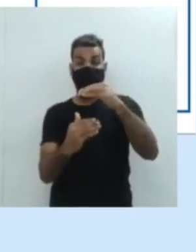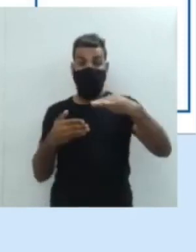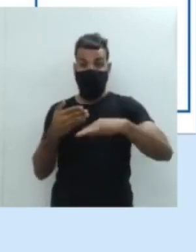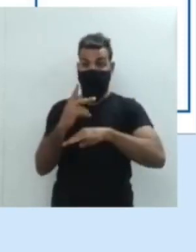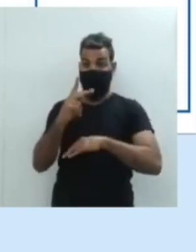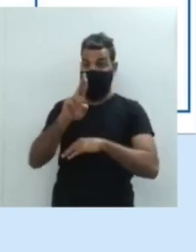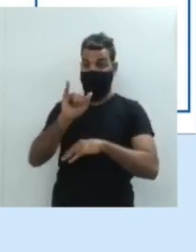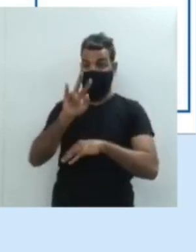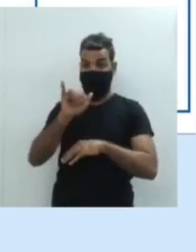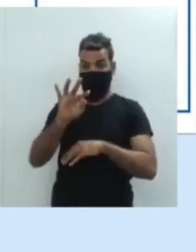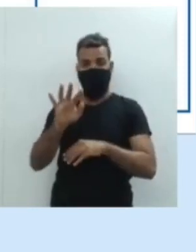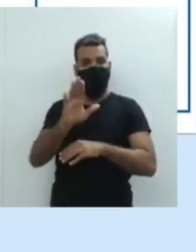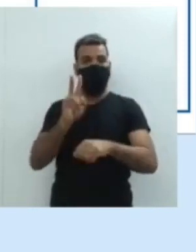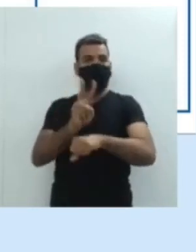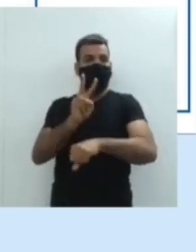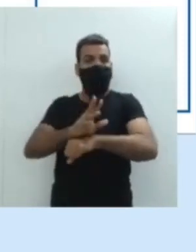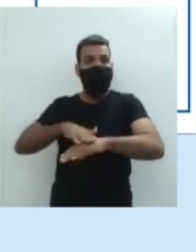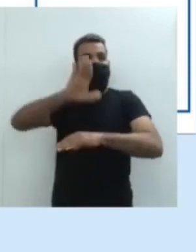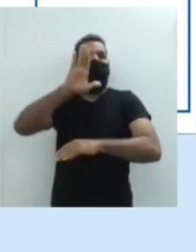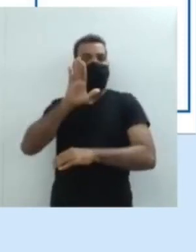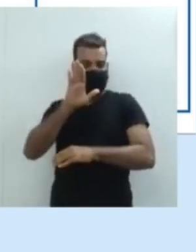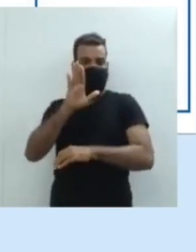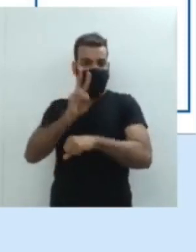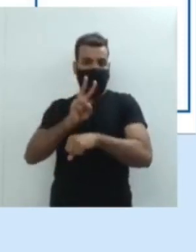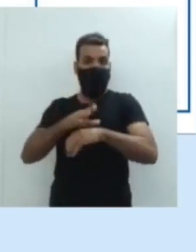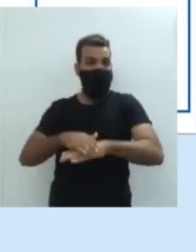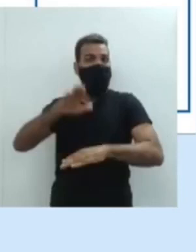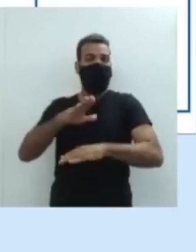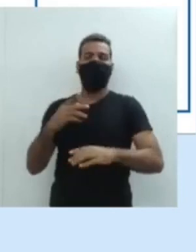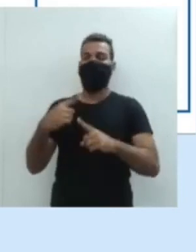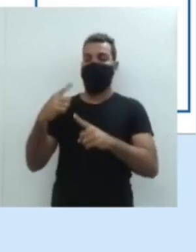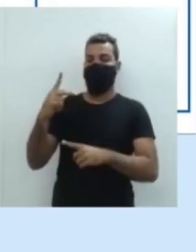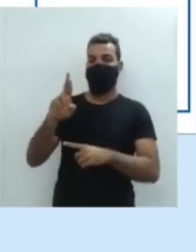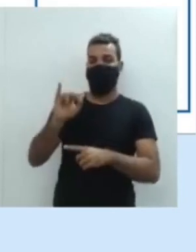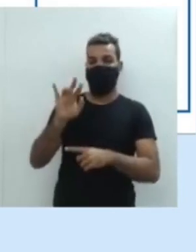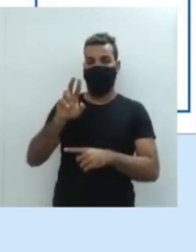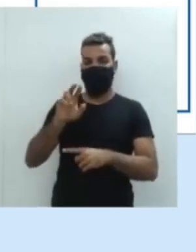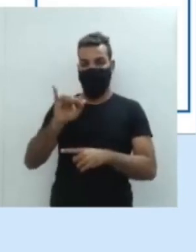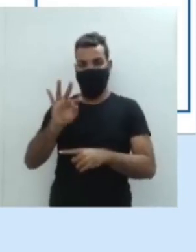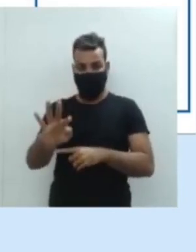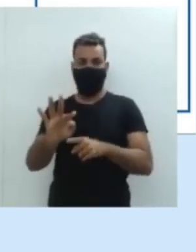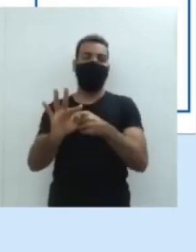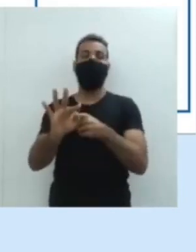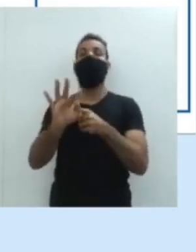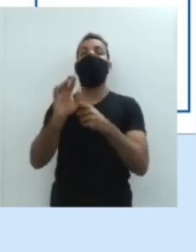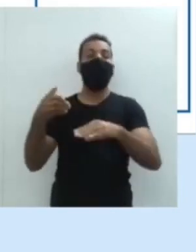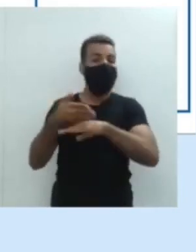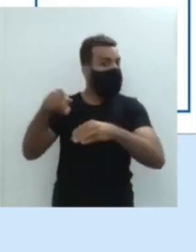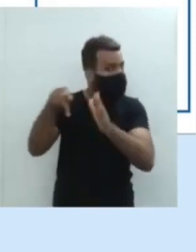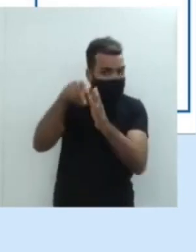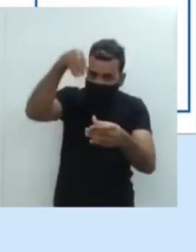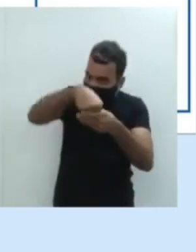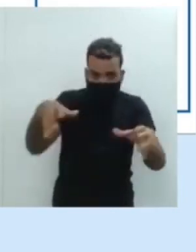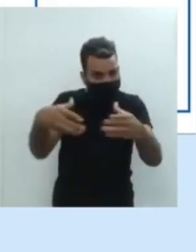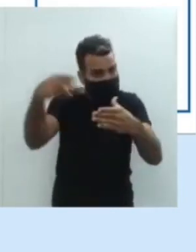a restrição é maior ainda porque o modificador de acesso Private ele pode ser acessado exclusivamente dentro da classe